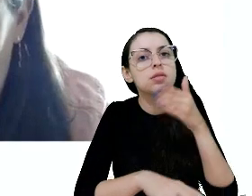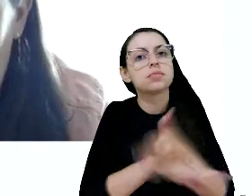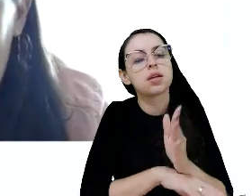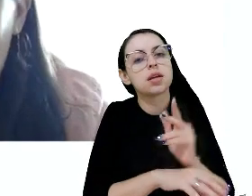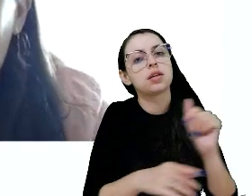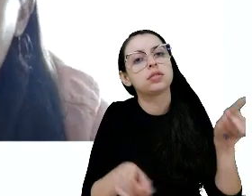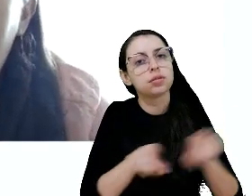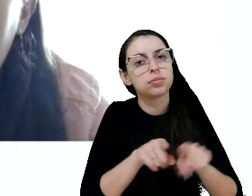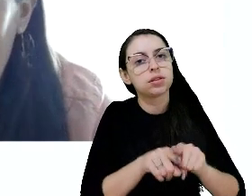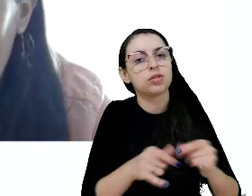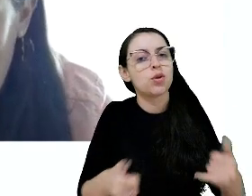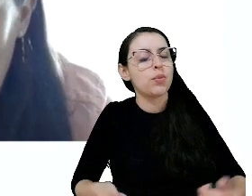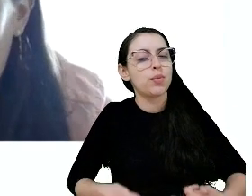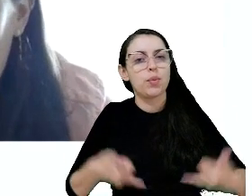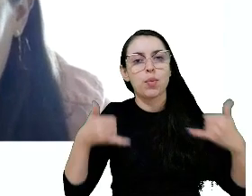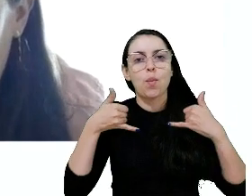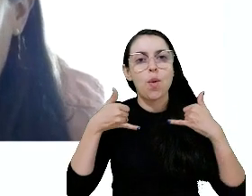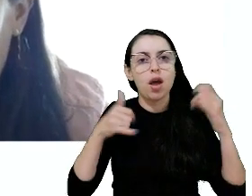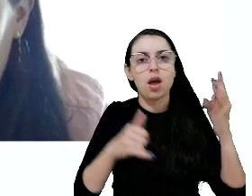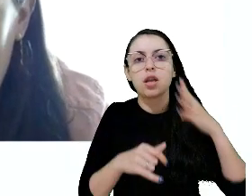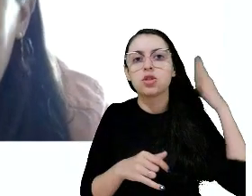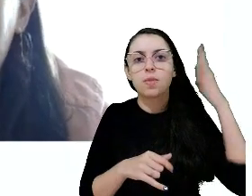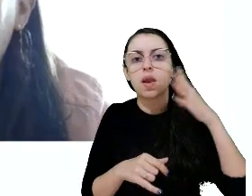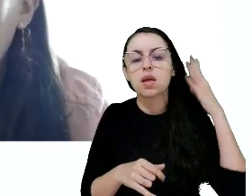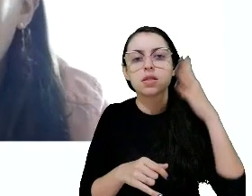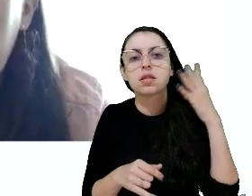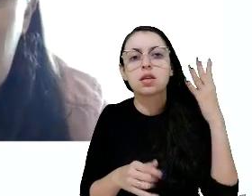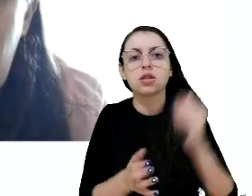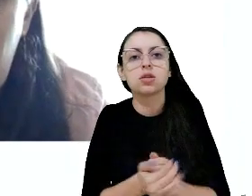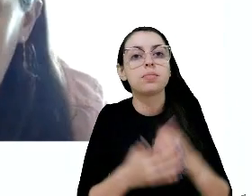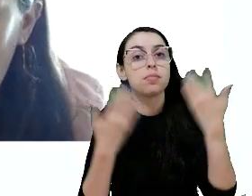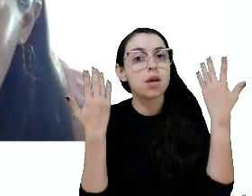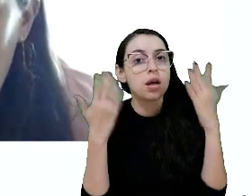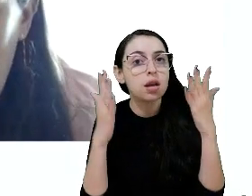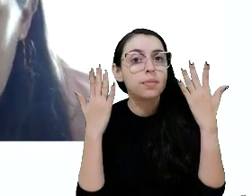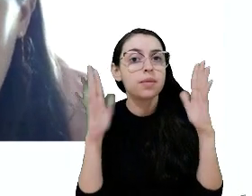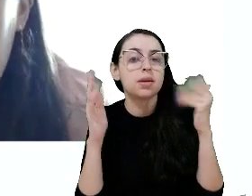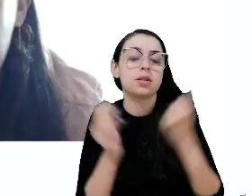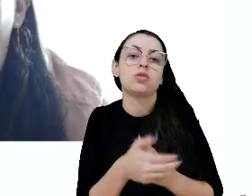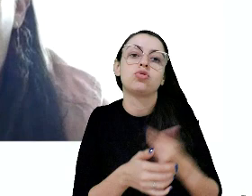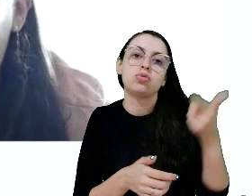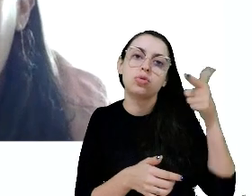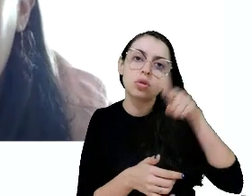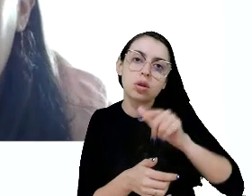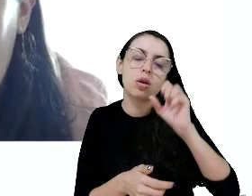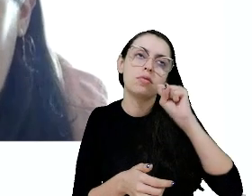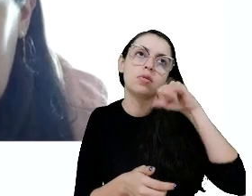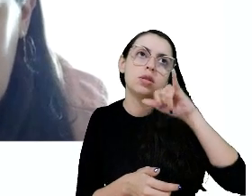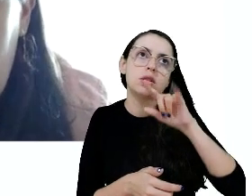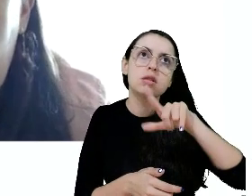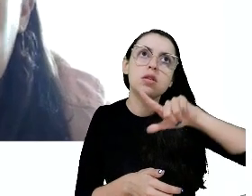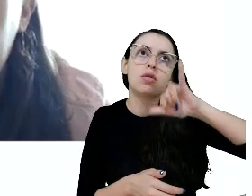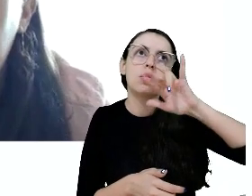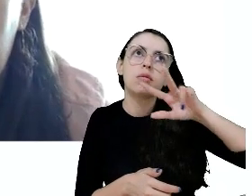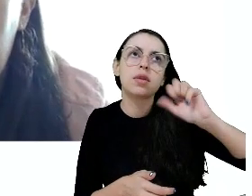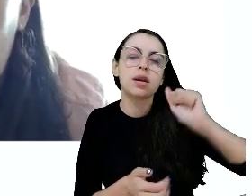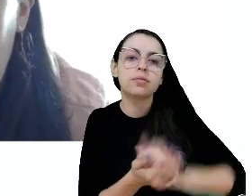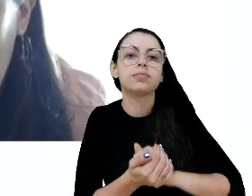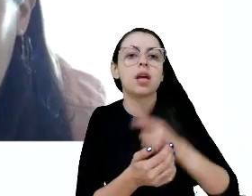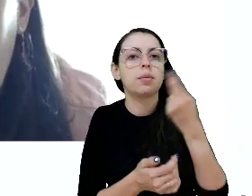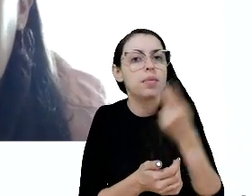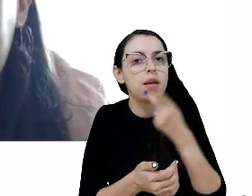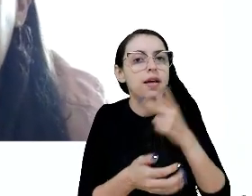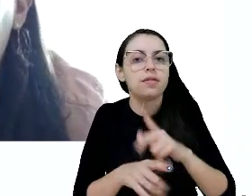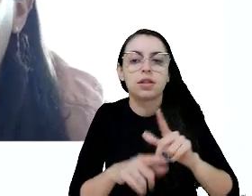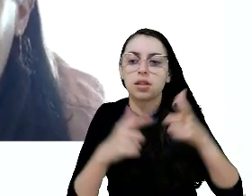dos próximos dias, estou muito honrada de estar aqui como debatedora hoje. E parabenizo novamente a doutora Silvia pela